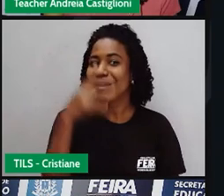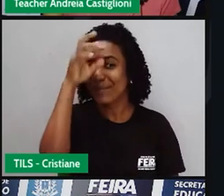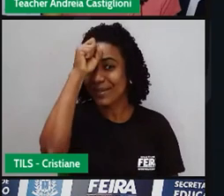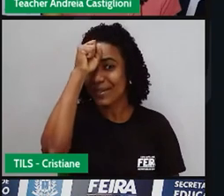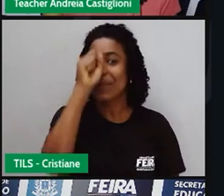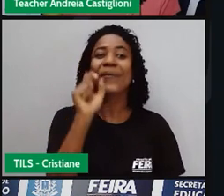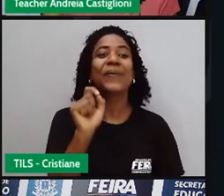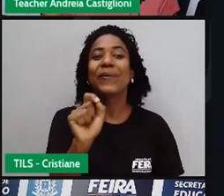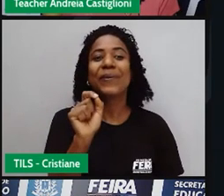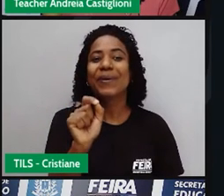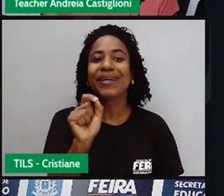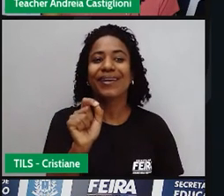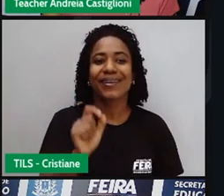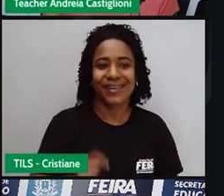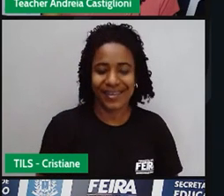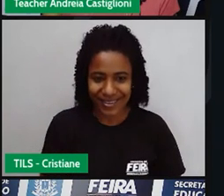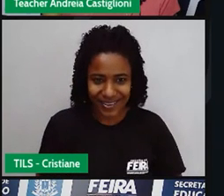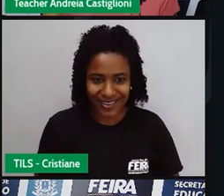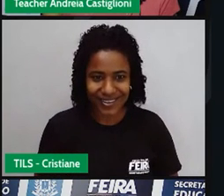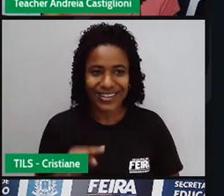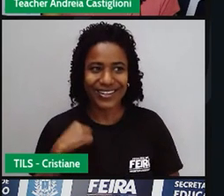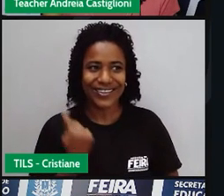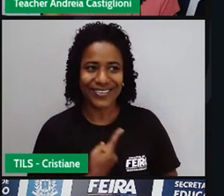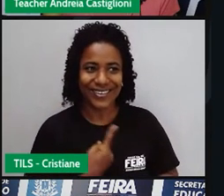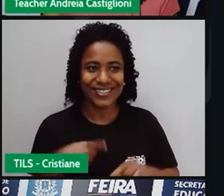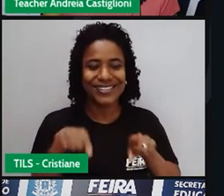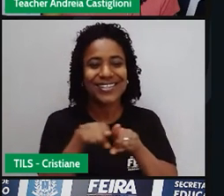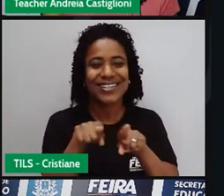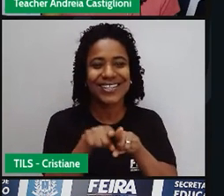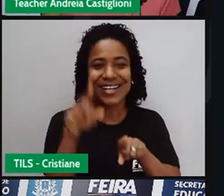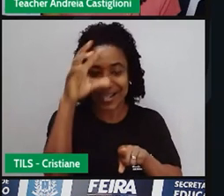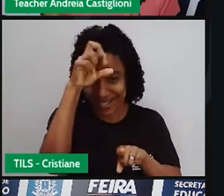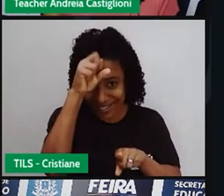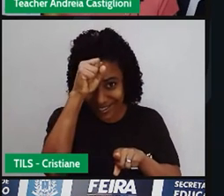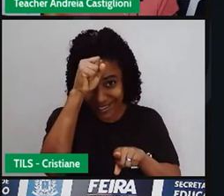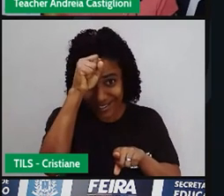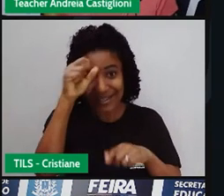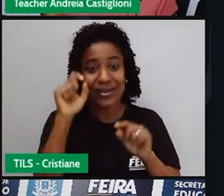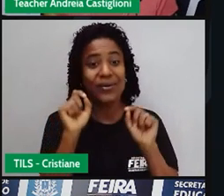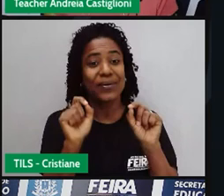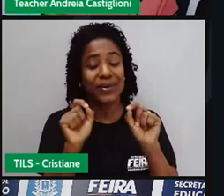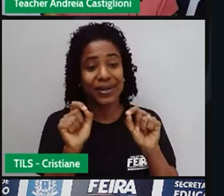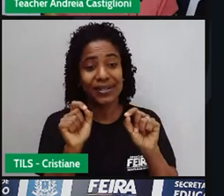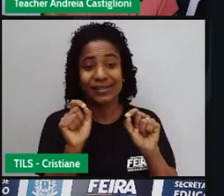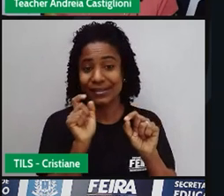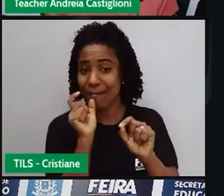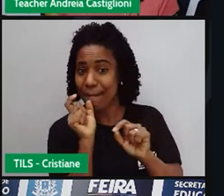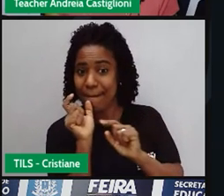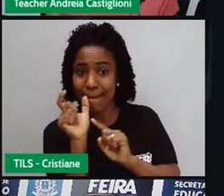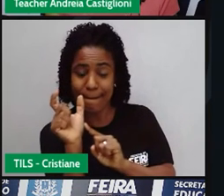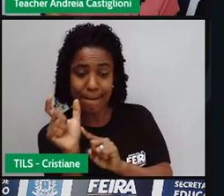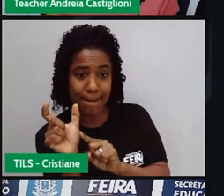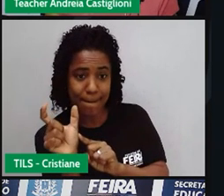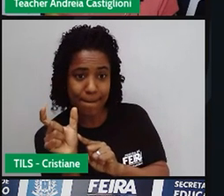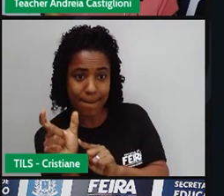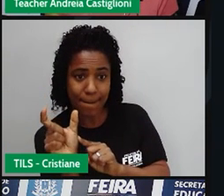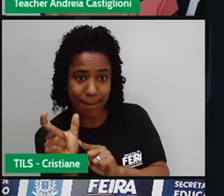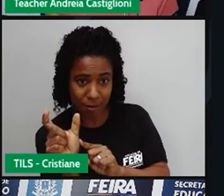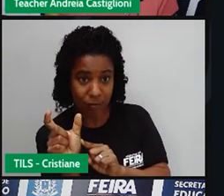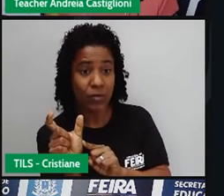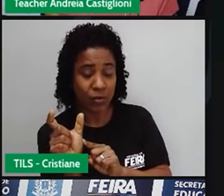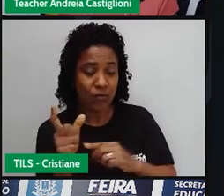hoje é mas também aprendemos e quando as palavras estão relacionadas ao vocabulário de